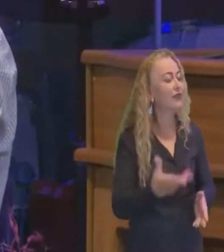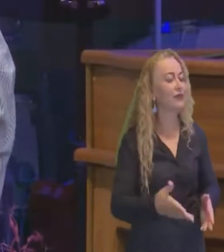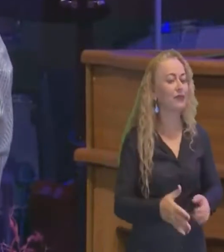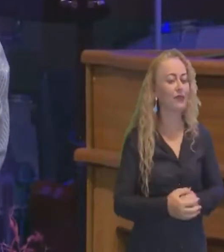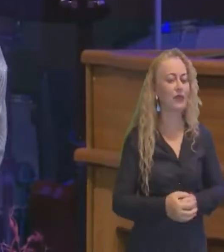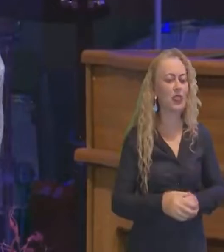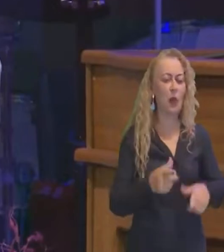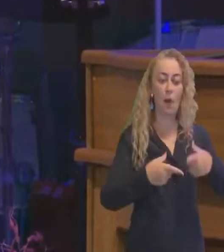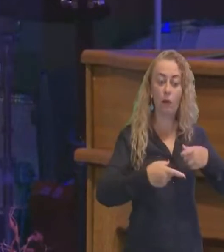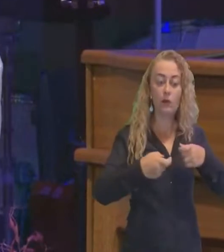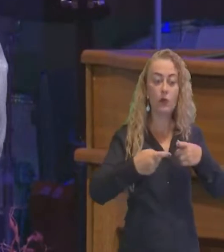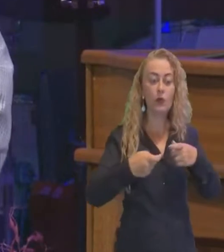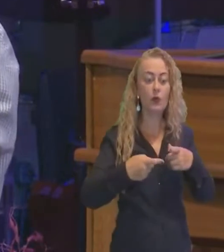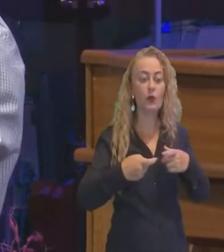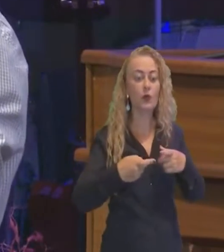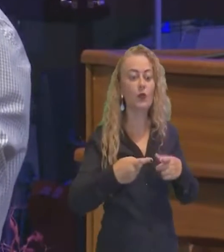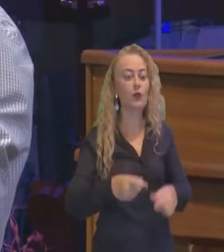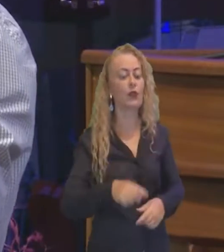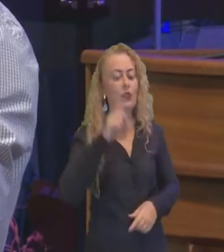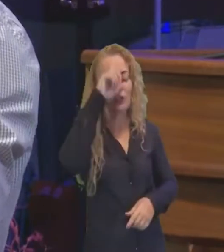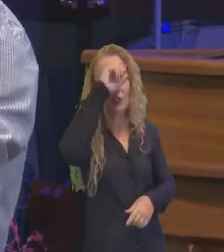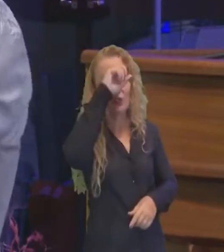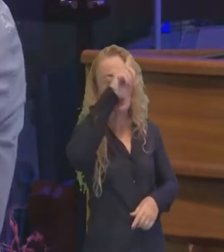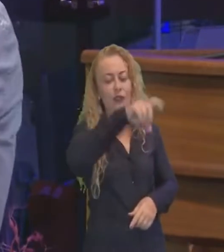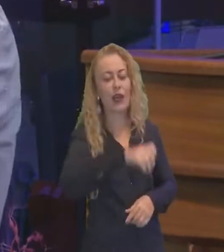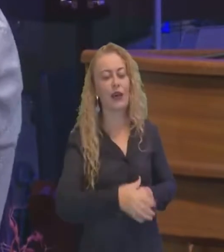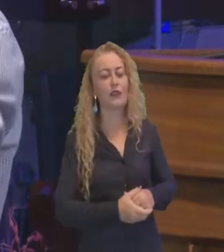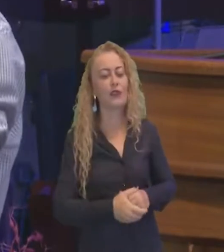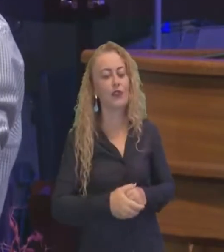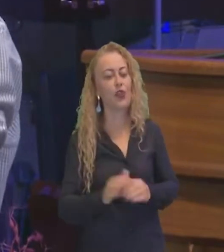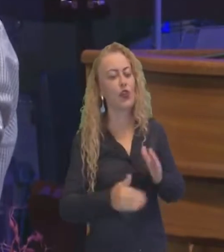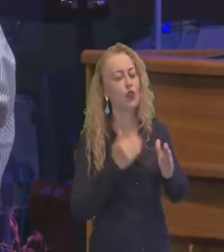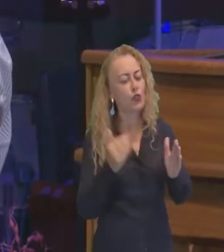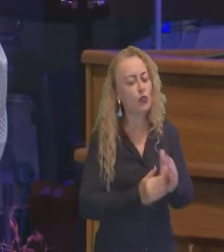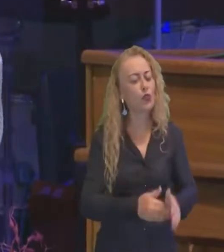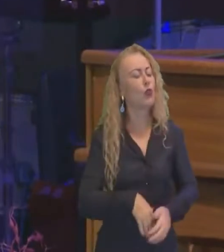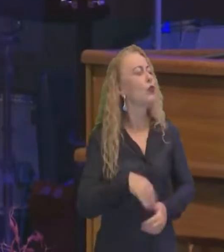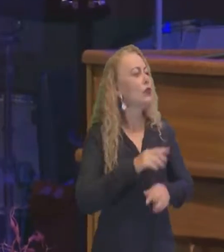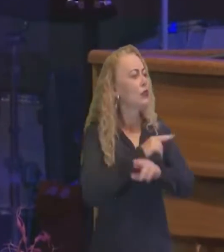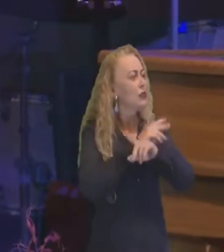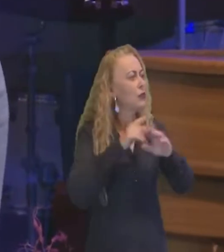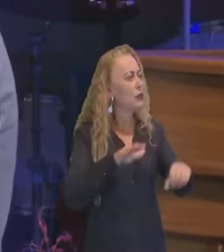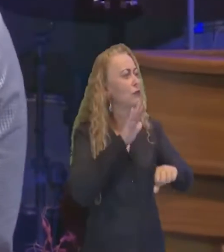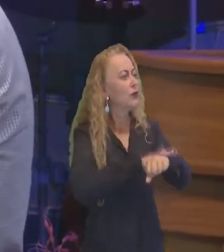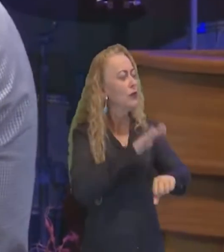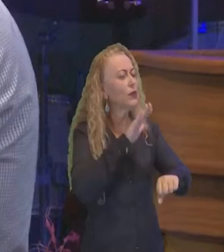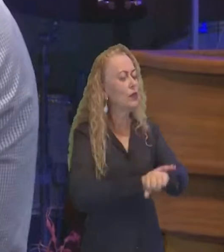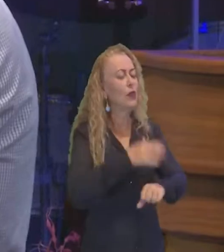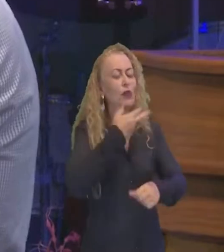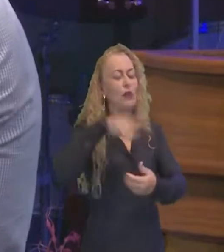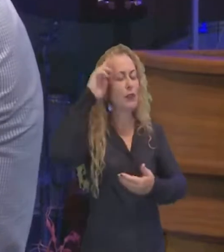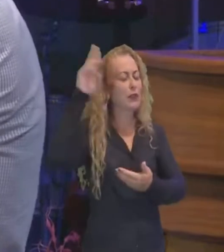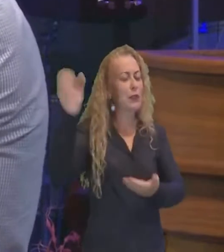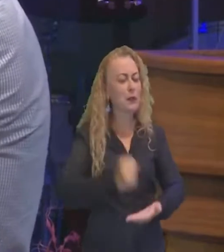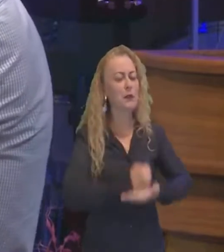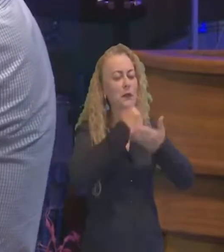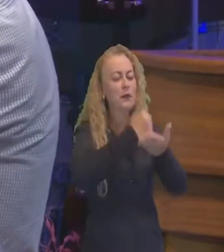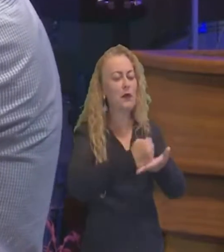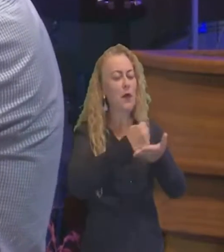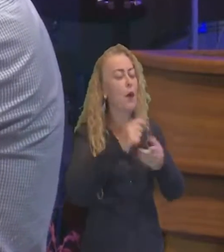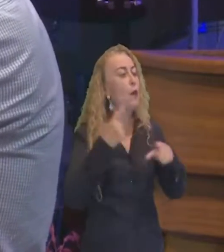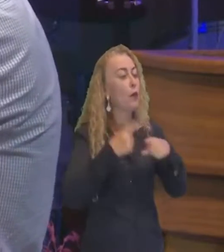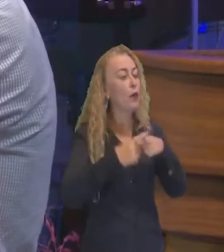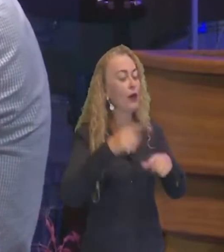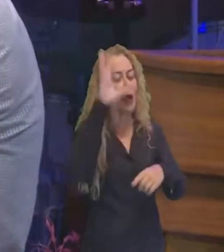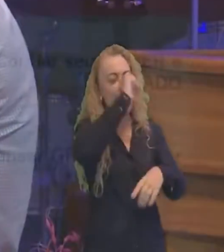as lutas, as dificuldades. Mas em todos os momentos o Senhor nos sustentou, porque nós